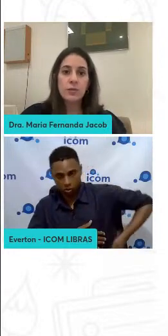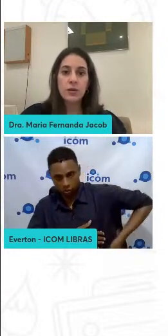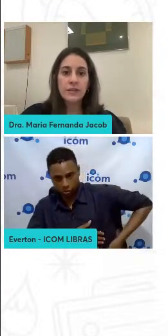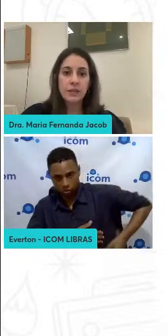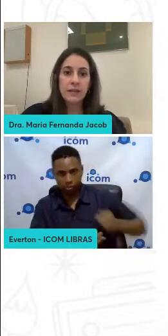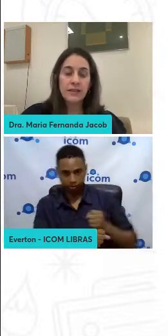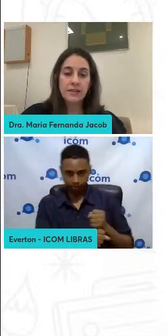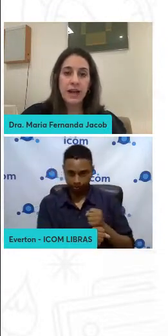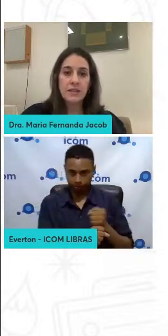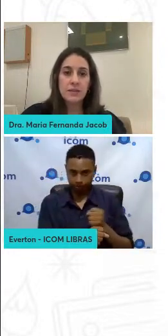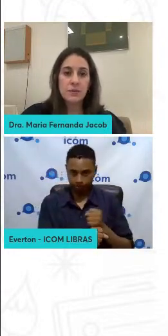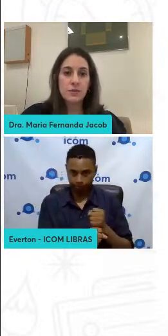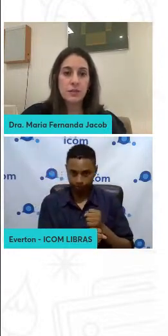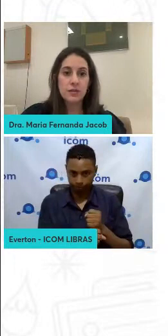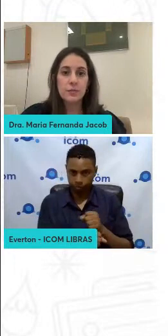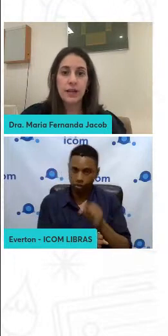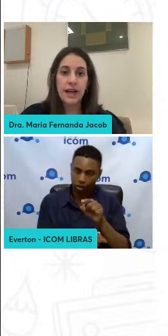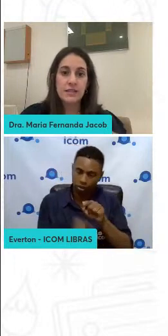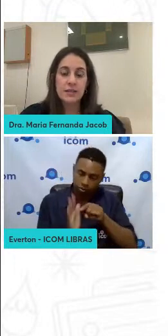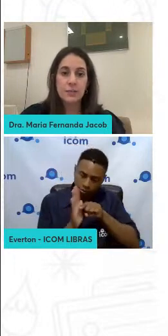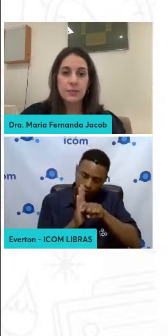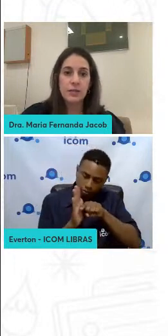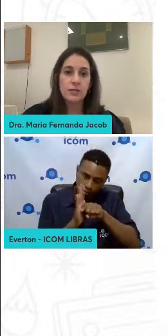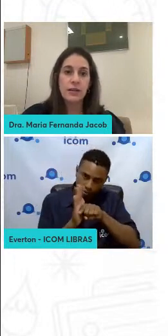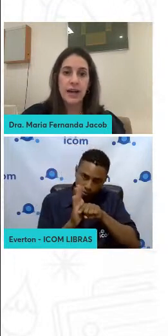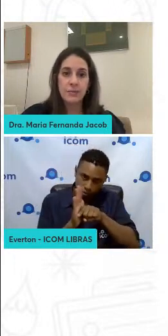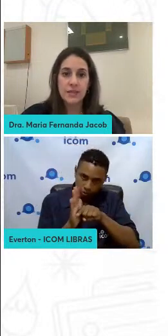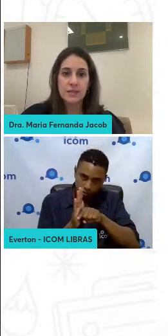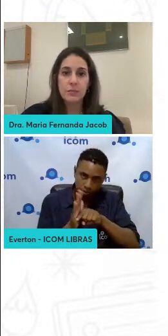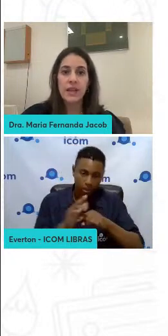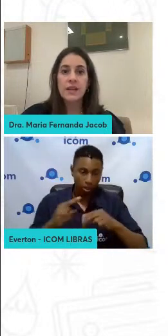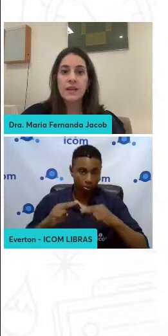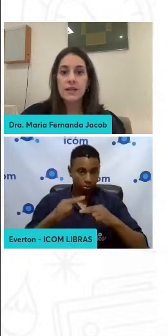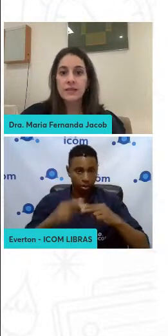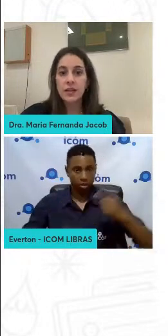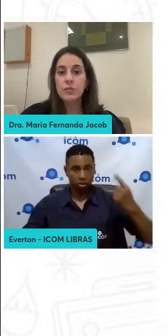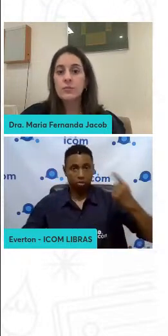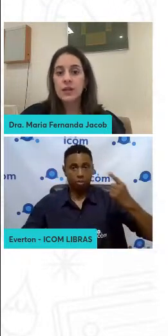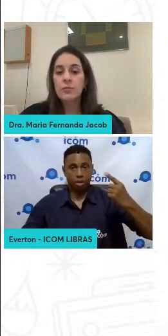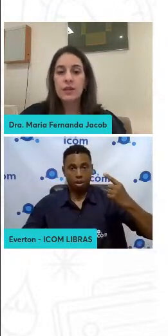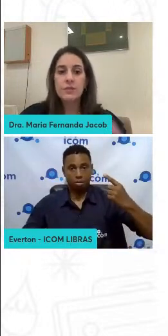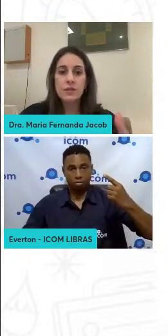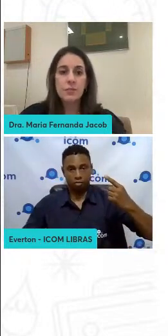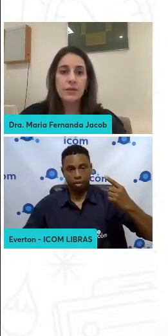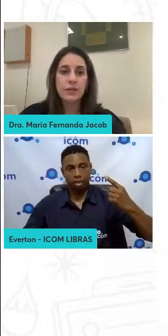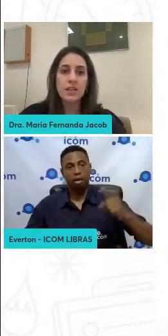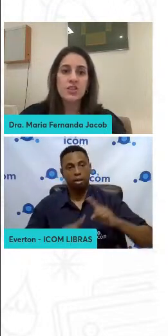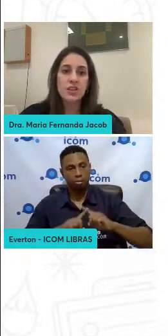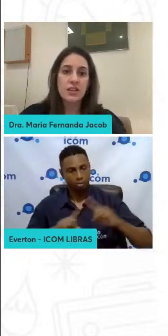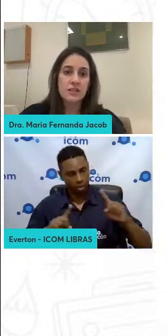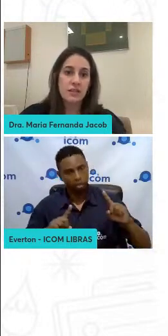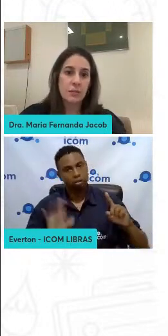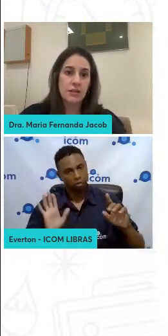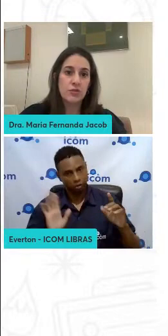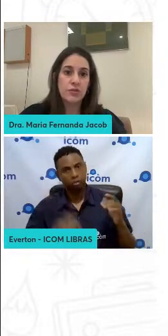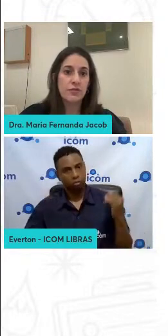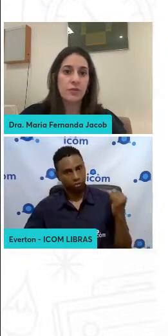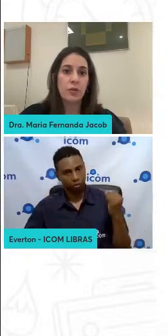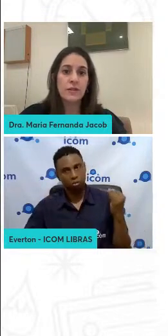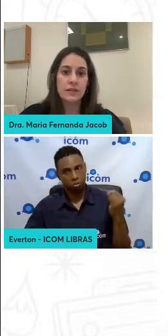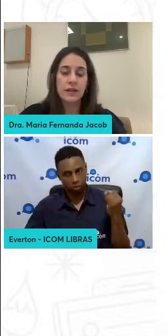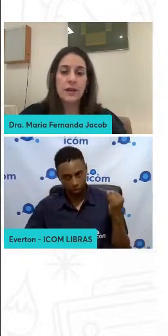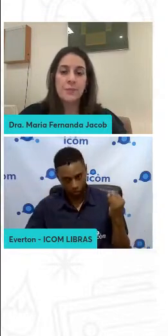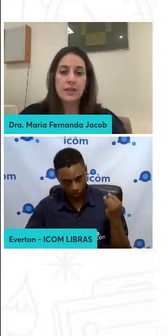Aqui uma outra meta-análise mostrando o Pilates em primeiro lugar, mas também não menos importante que trabalhos